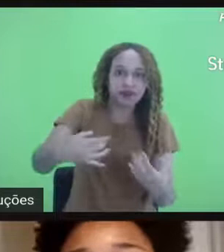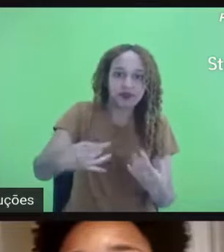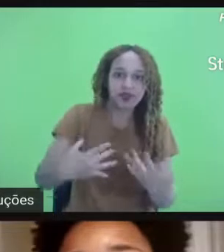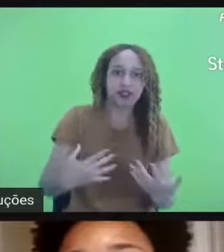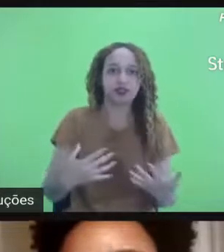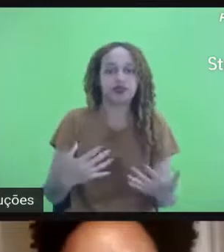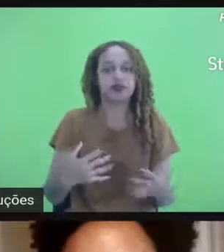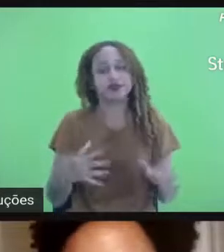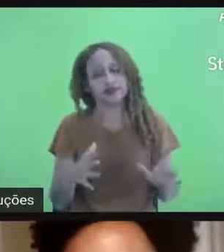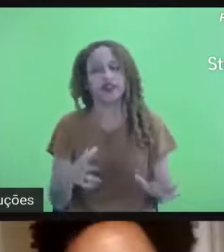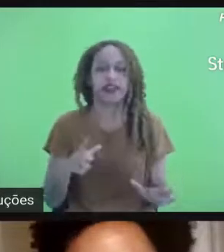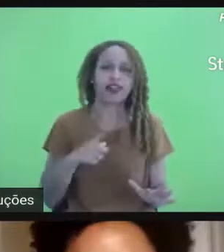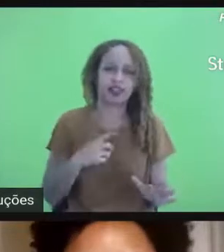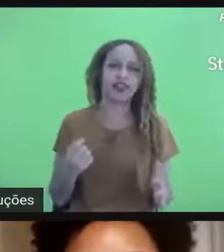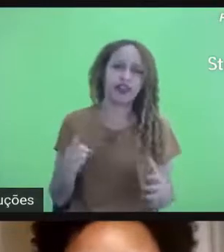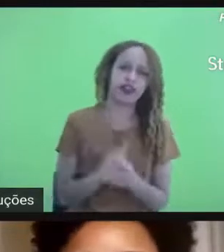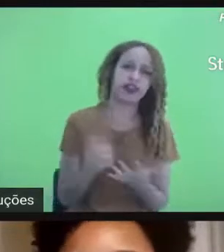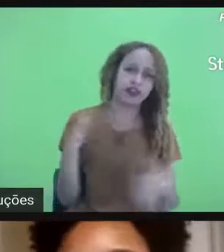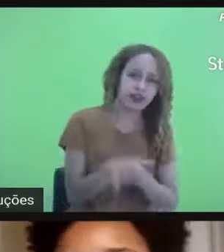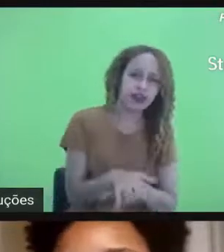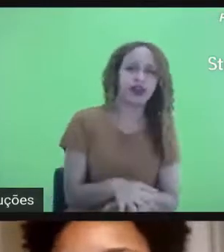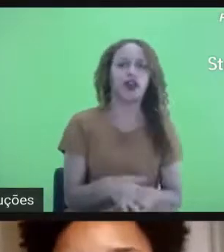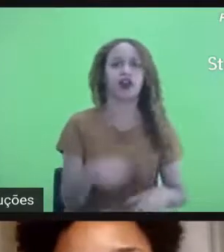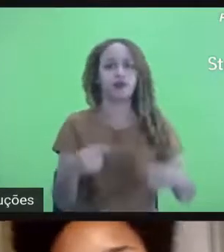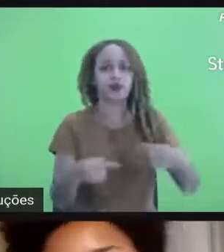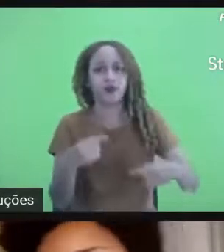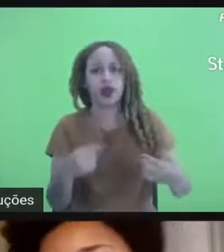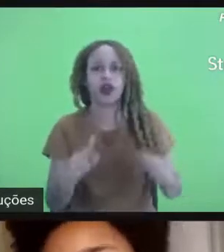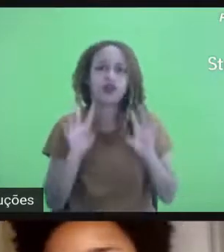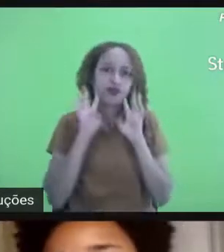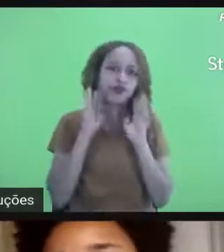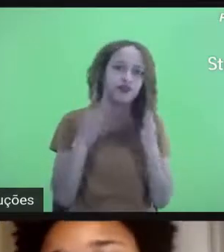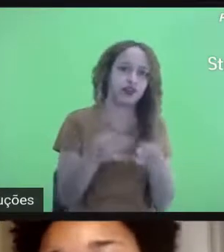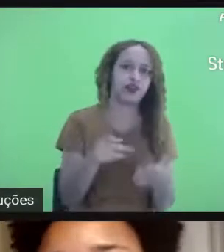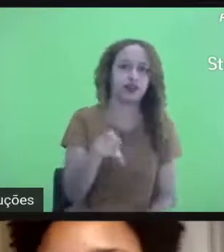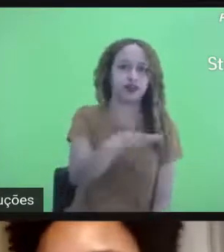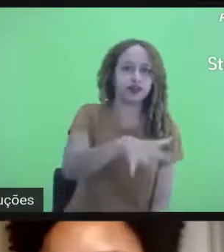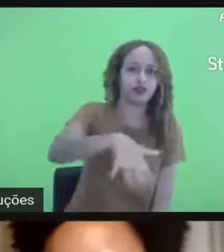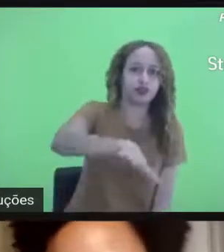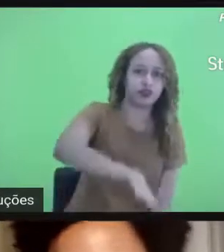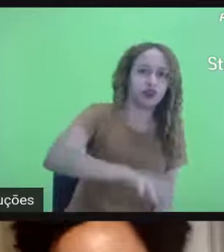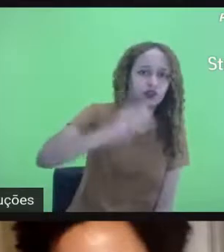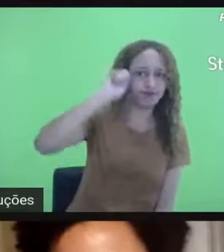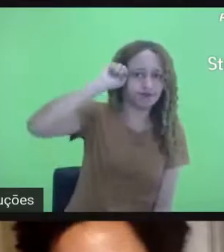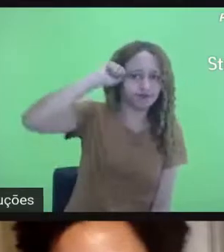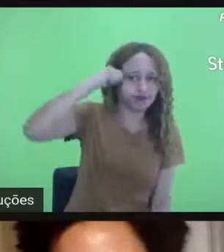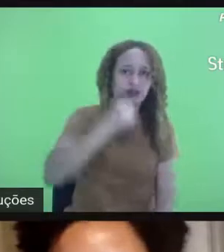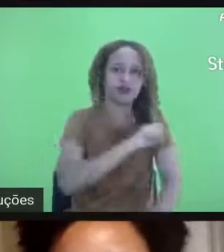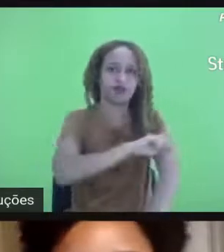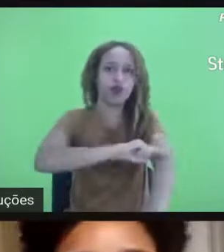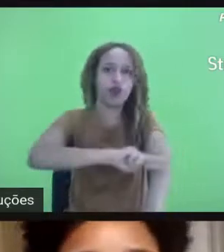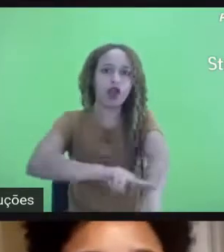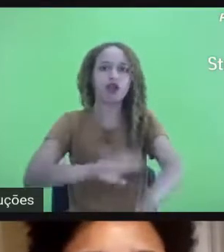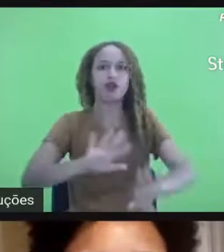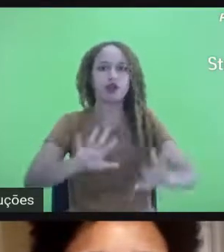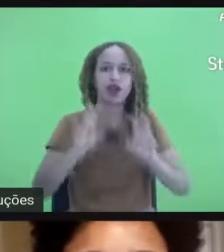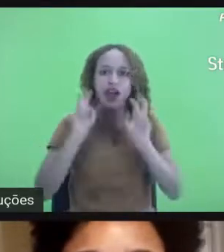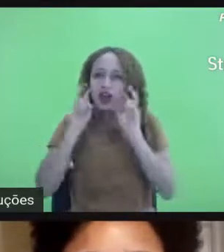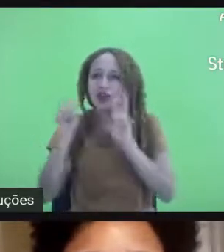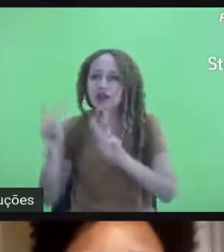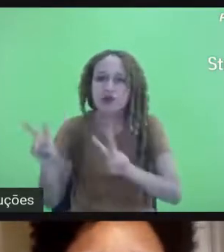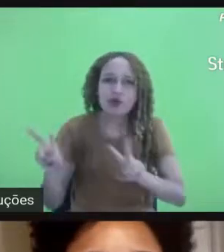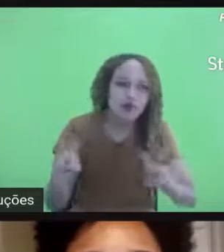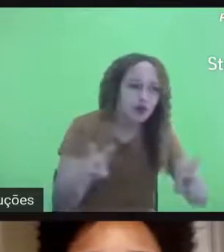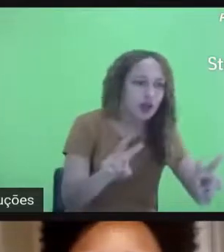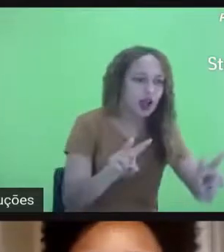da política de cotas raciais, muitas vezes nós não nos sentimos representados dentro dessa escola, né? Nós